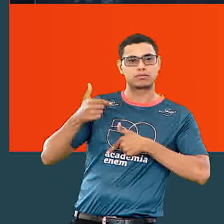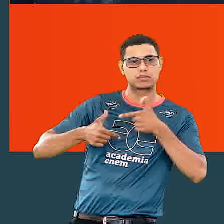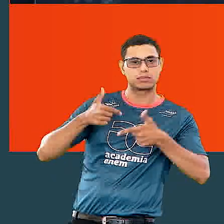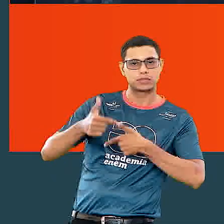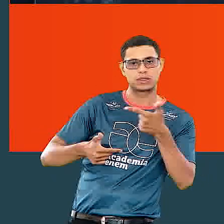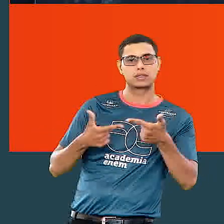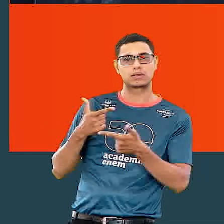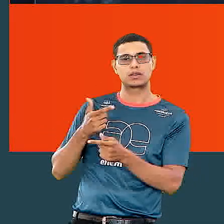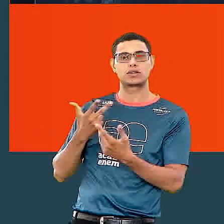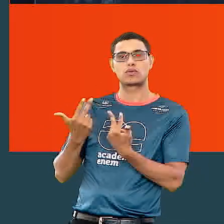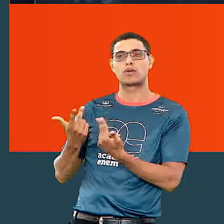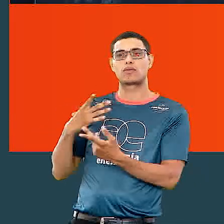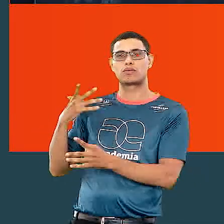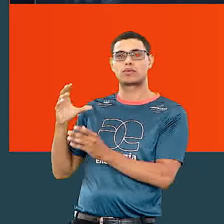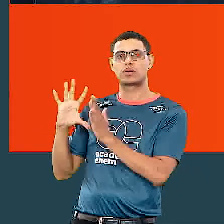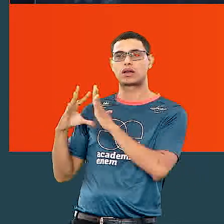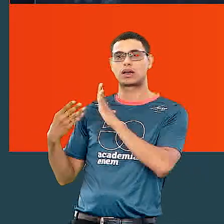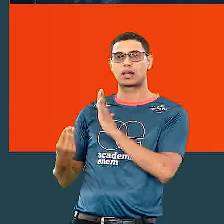da África.